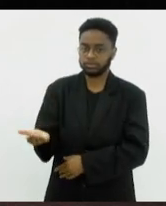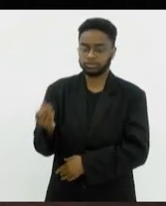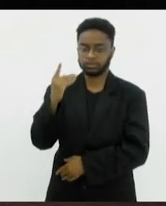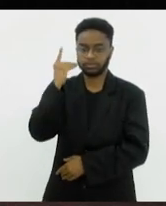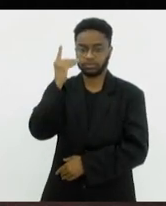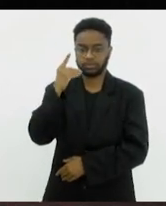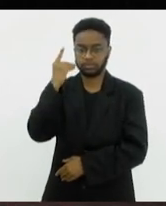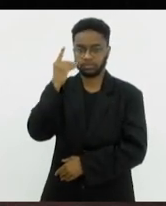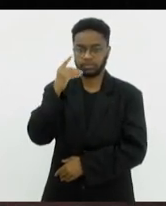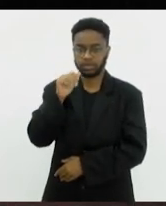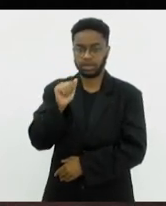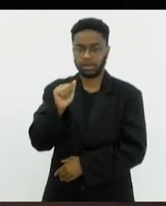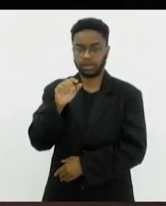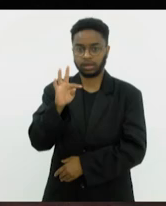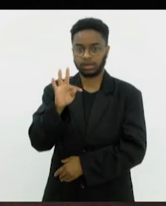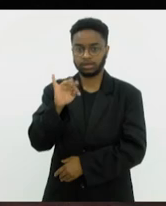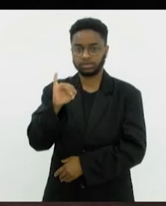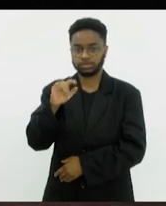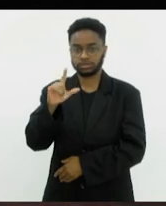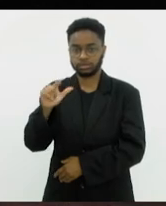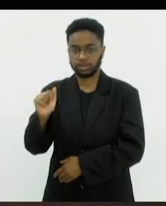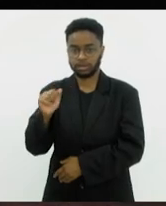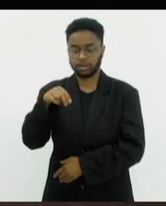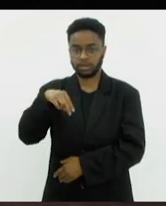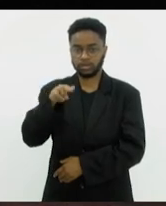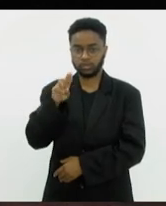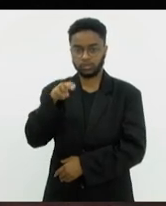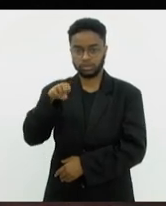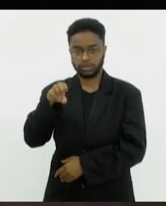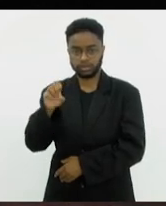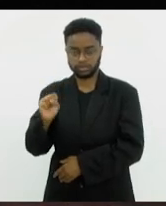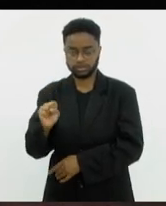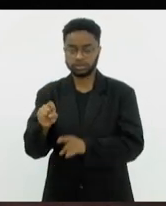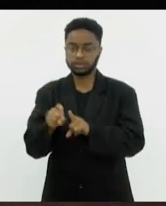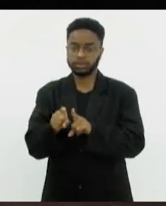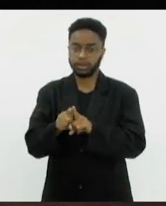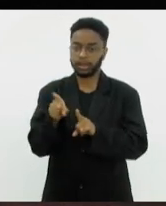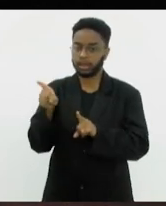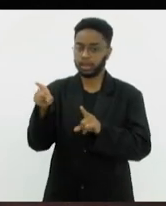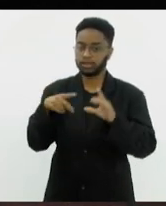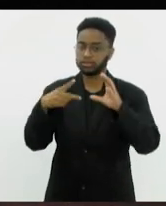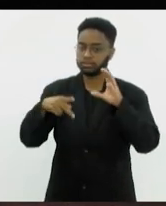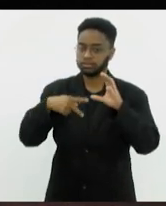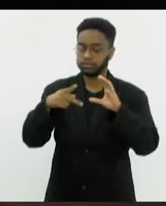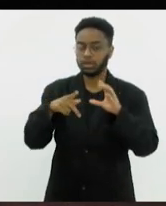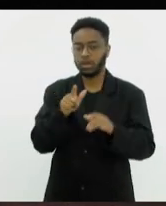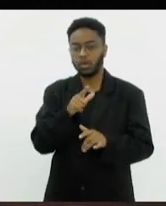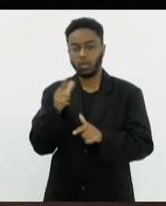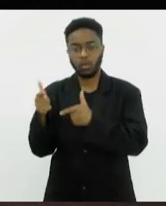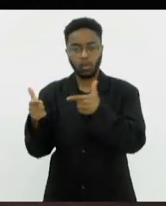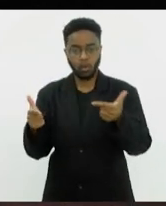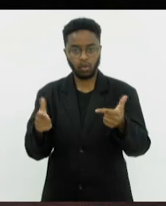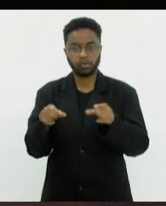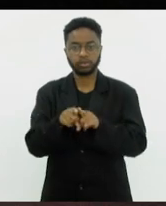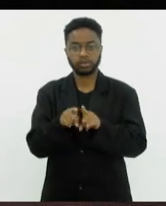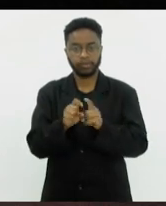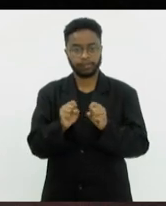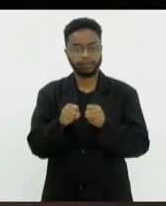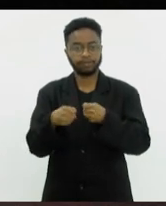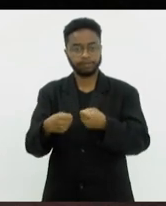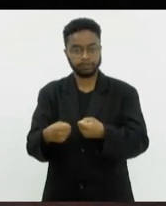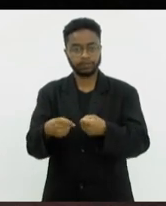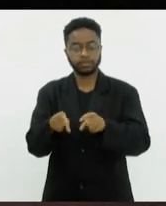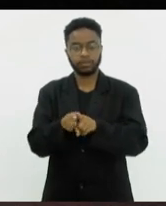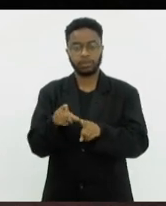deputado Átila Nunes, e lá na Câmara de Vereadores, entre outros, pelo seu filho